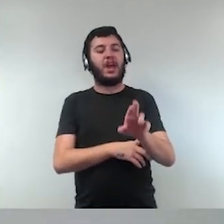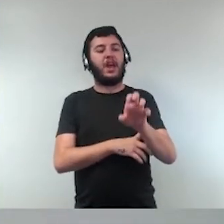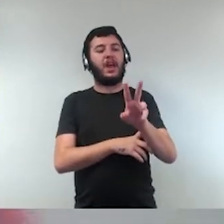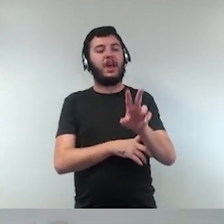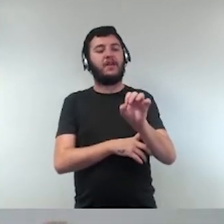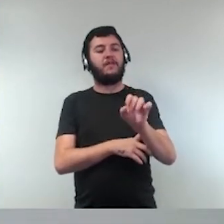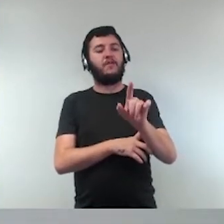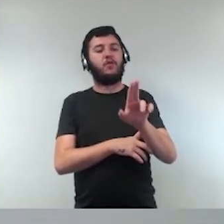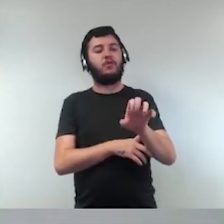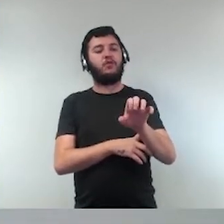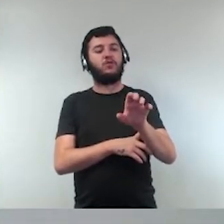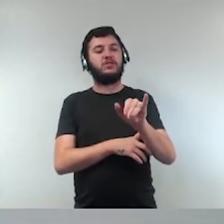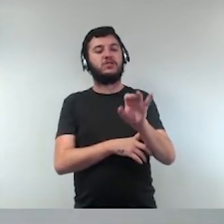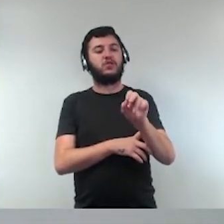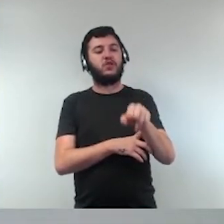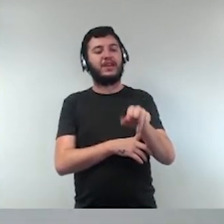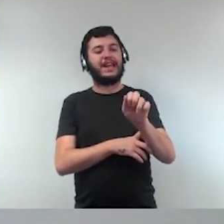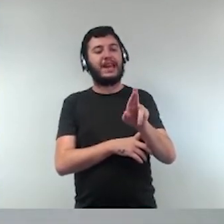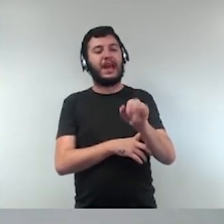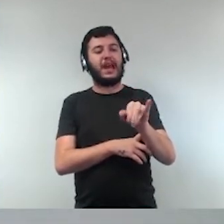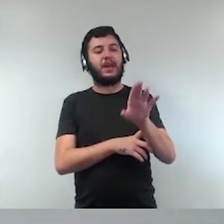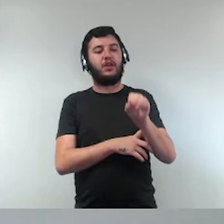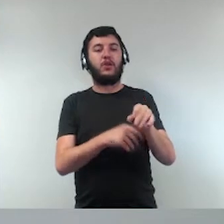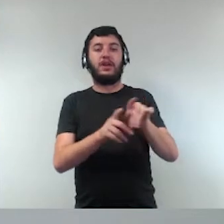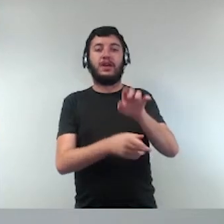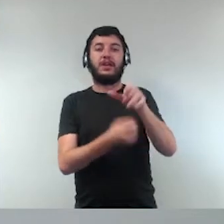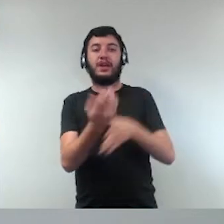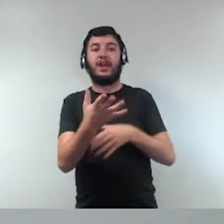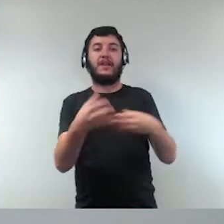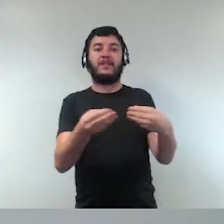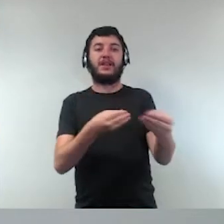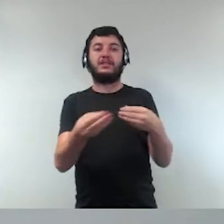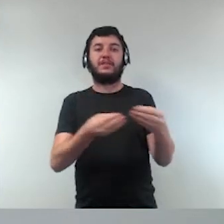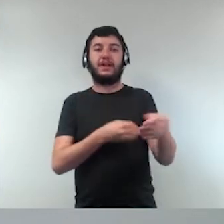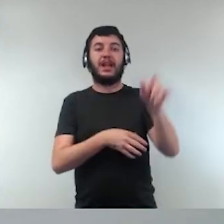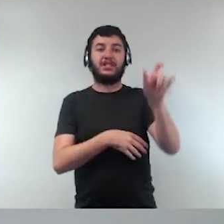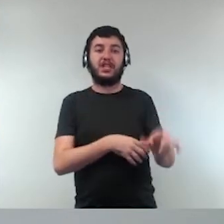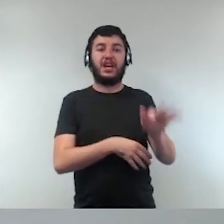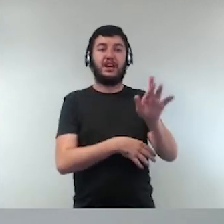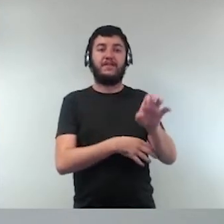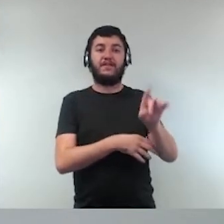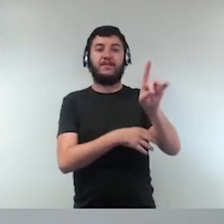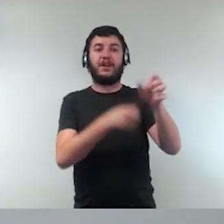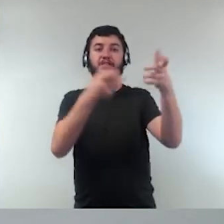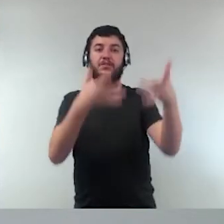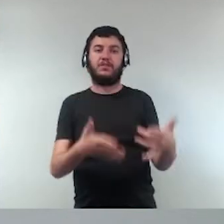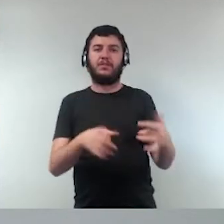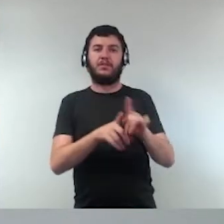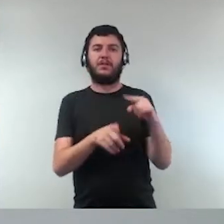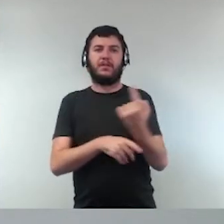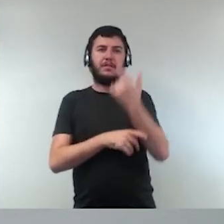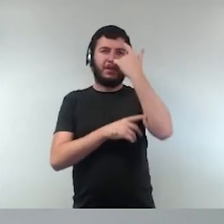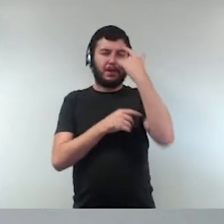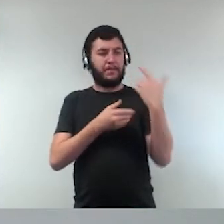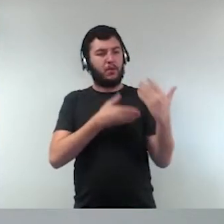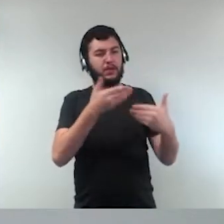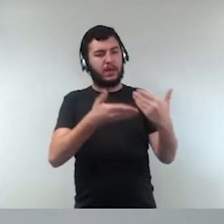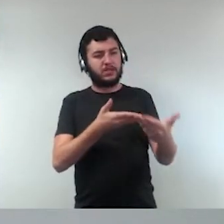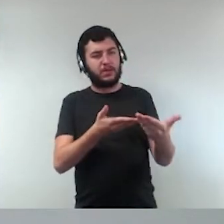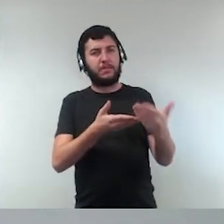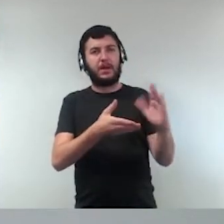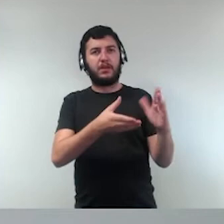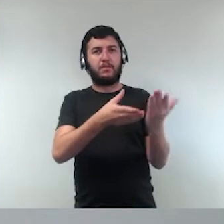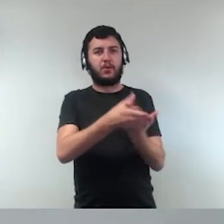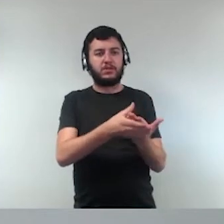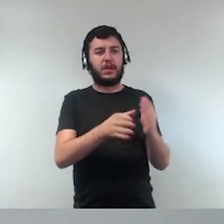cria flexibilidade a que o Fred se referiu. Então, nós temos que pensar na flexibilização procedimental, nós temos que pensar na